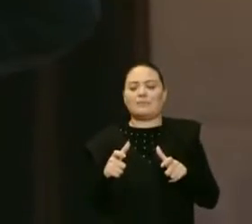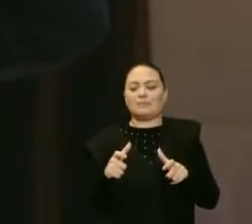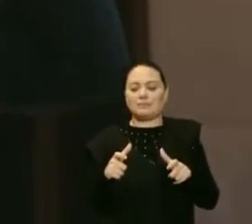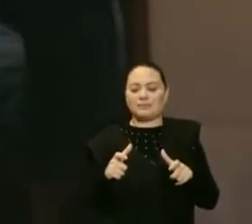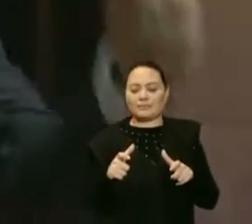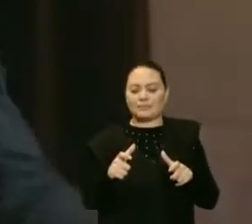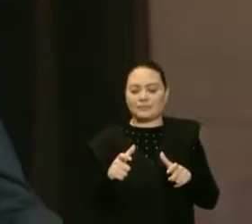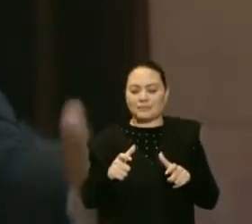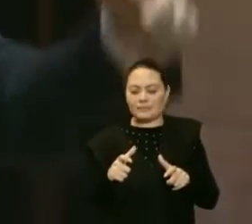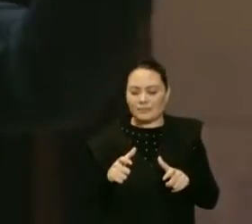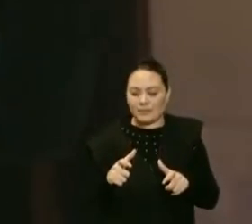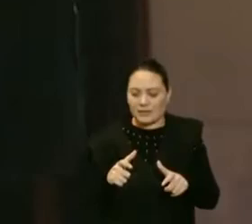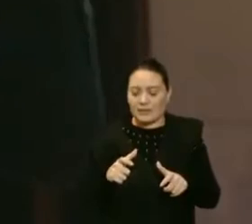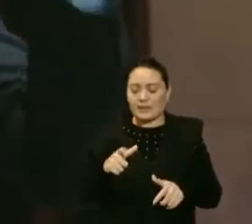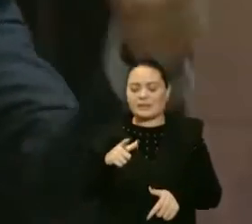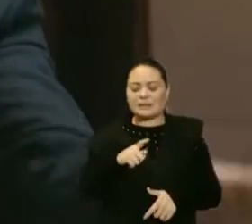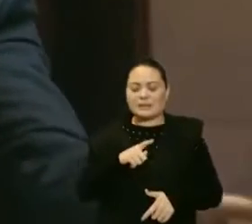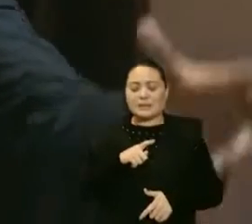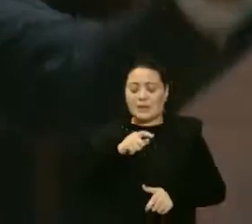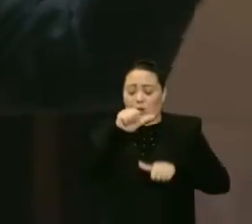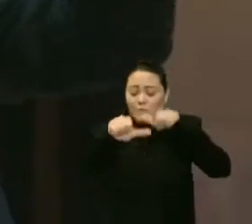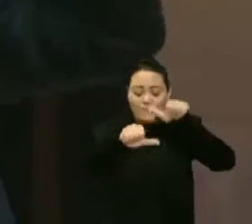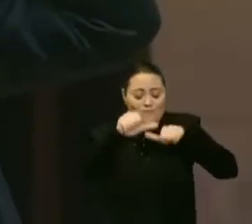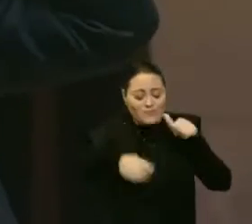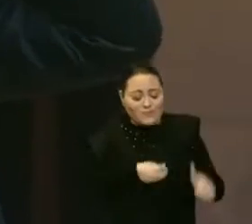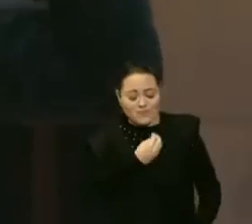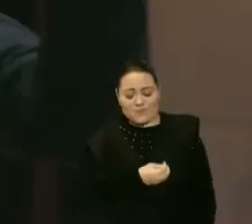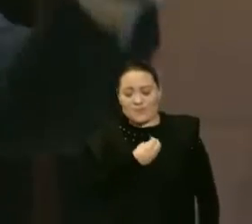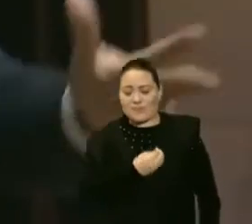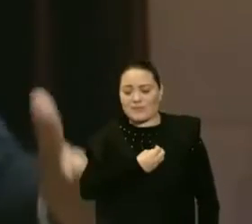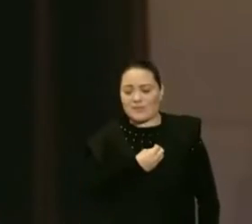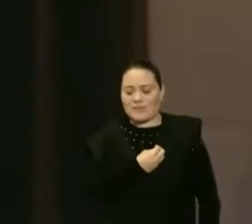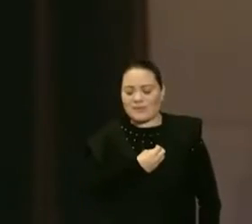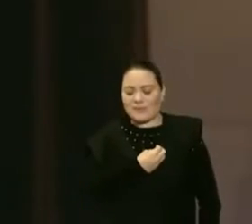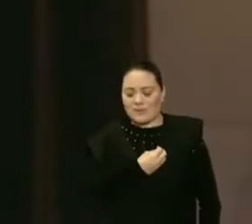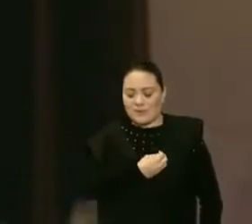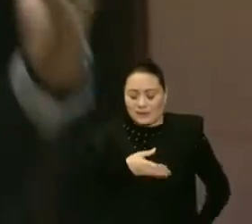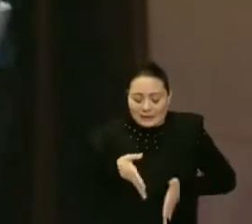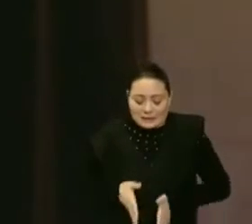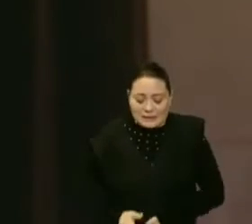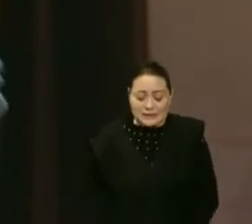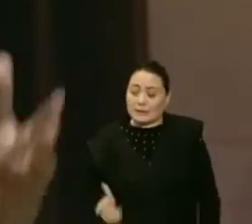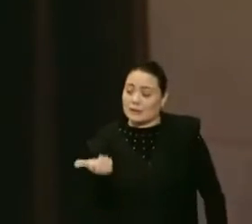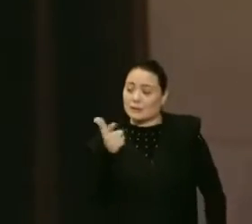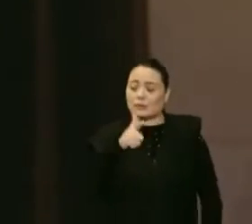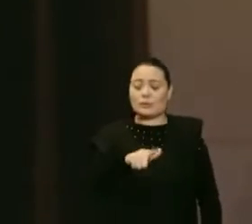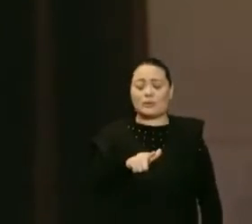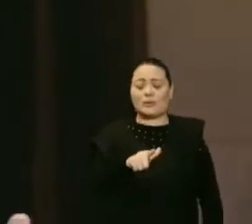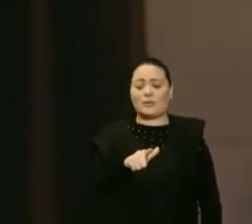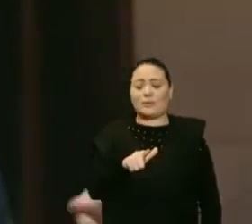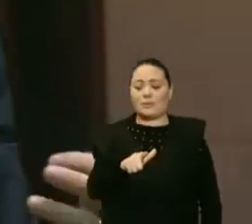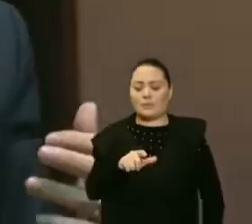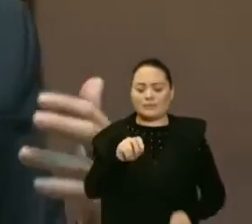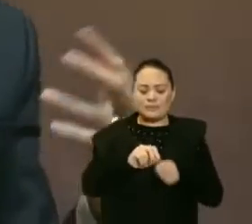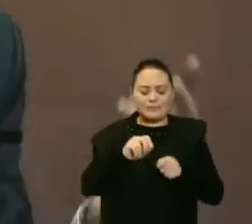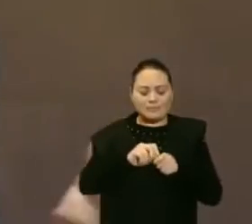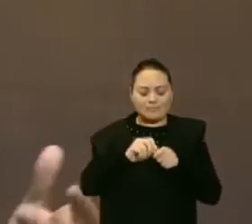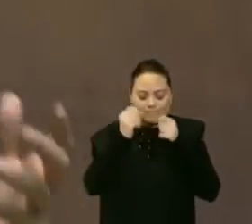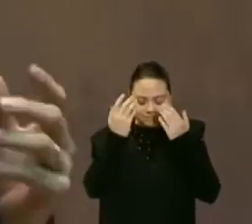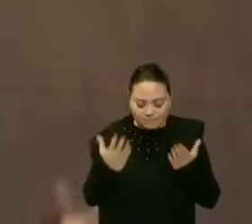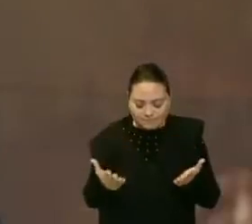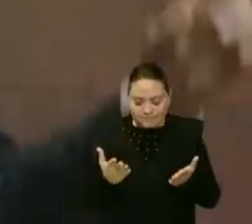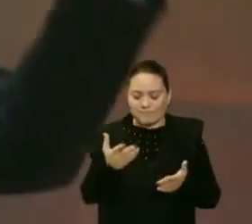recebam uma nova vida nesta vida, que eles possam nascer de novo. Faz assim, Pai, esta é